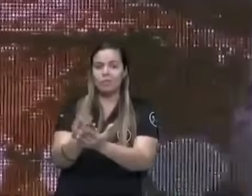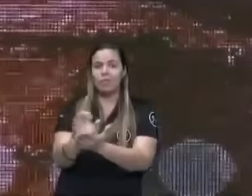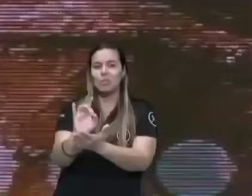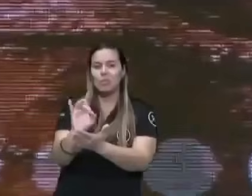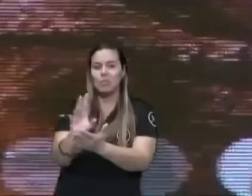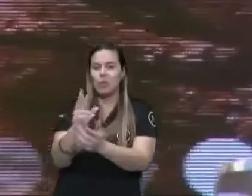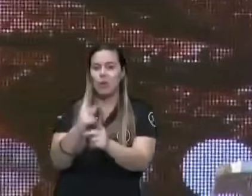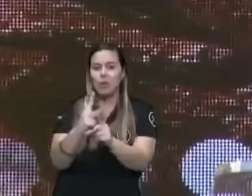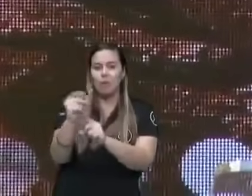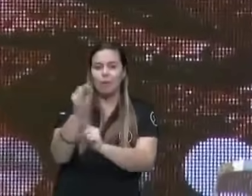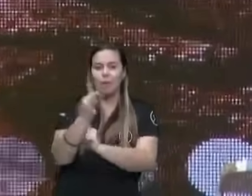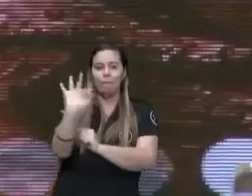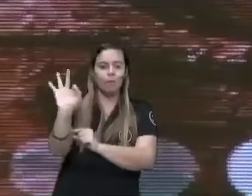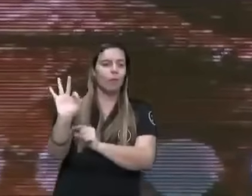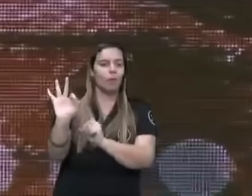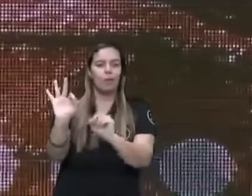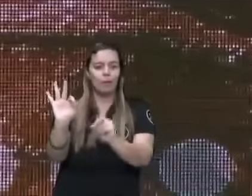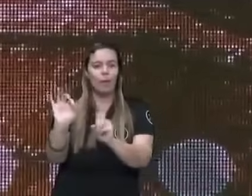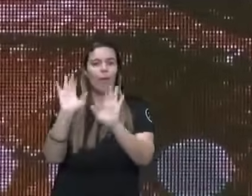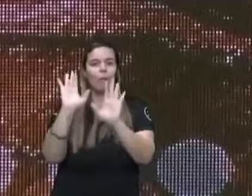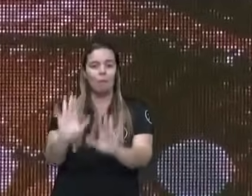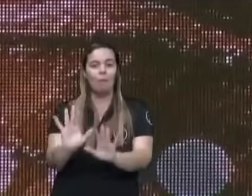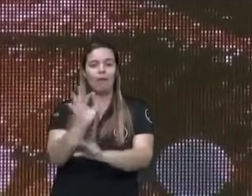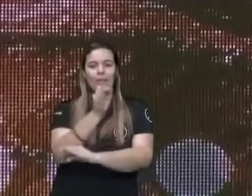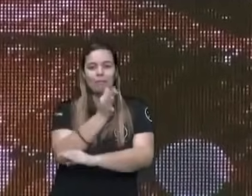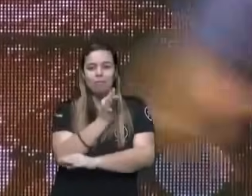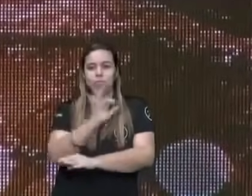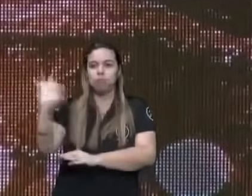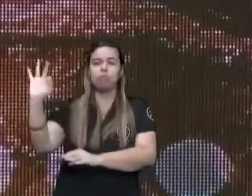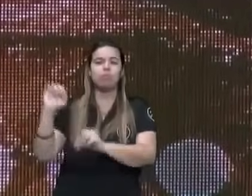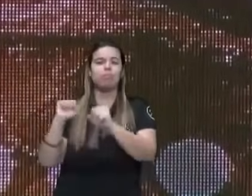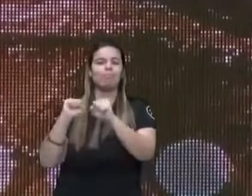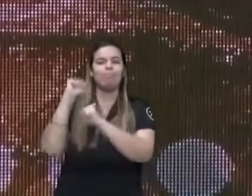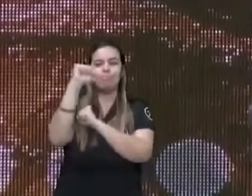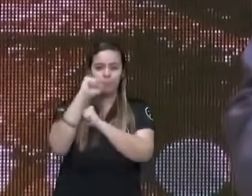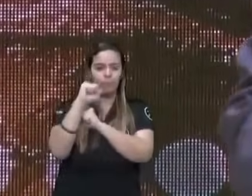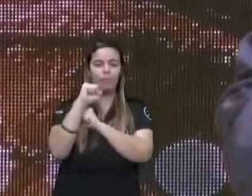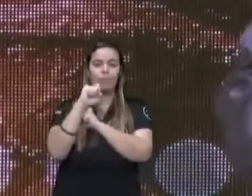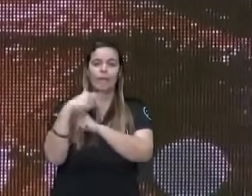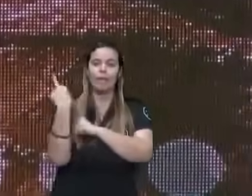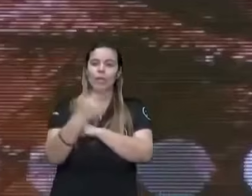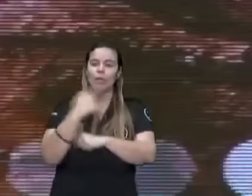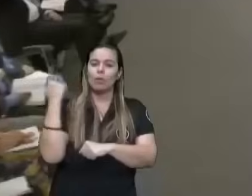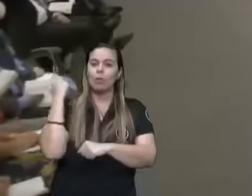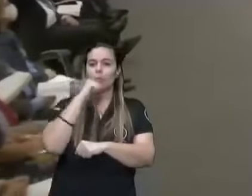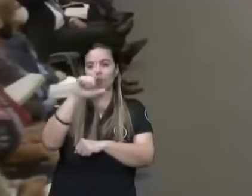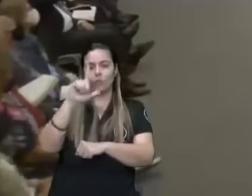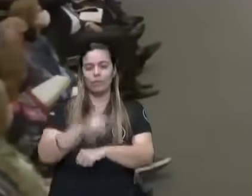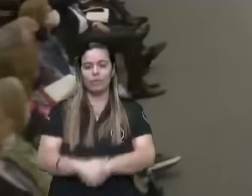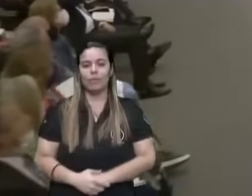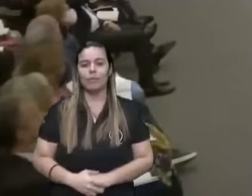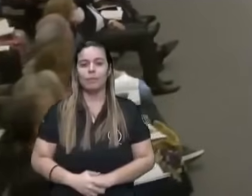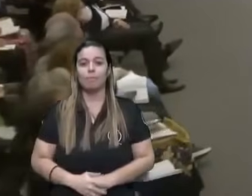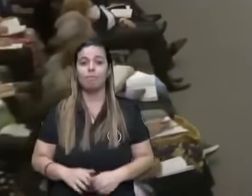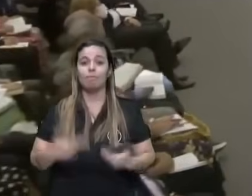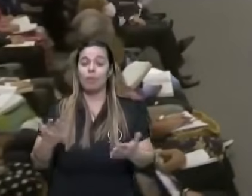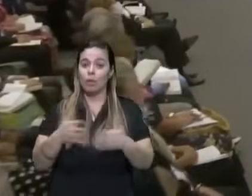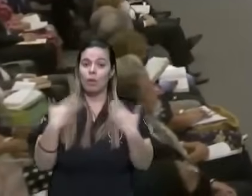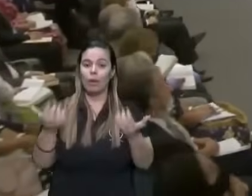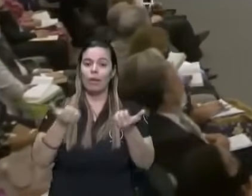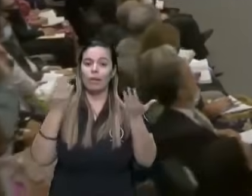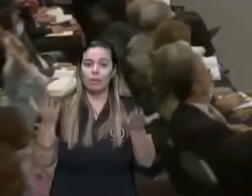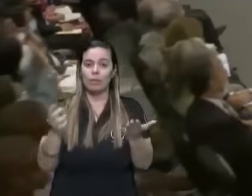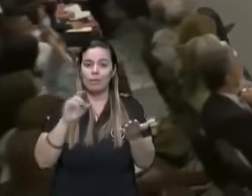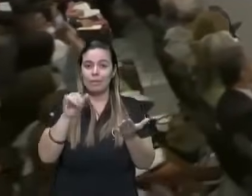apenas vitória, mas vai ser uma vitória incomum, que eu vou ser mais do que vencedor. Ei, aleluia!